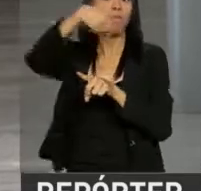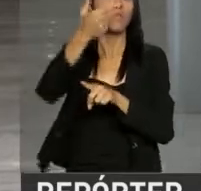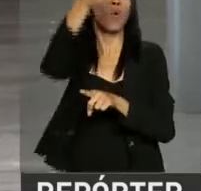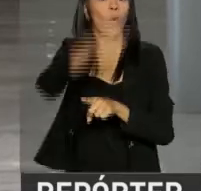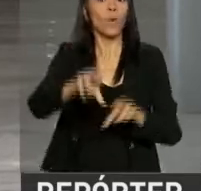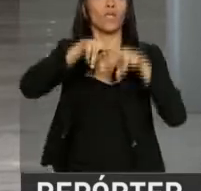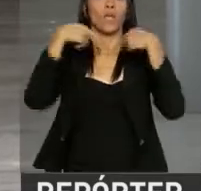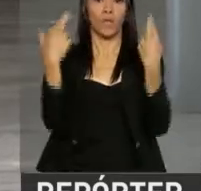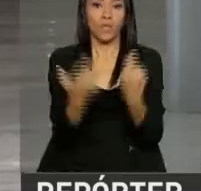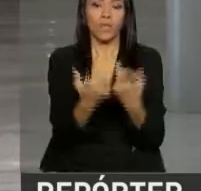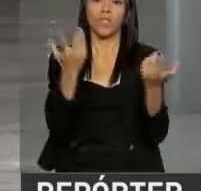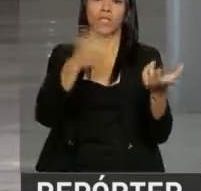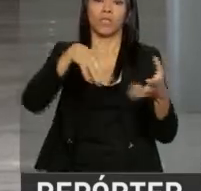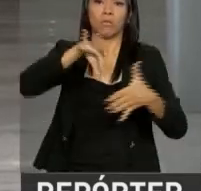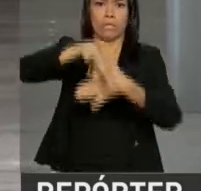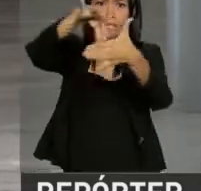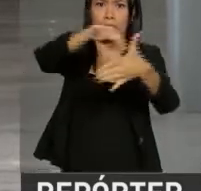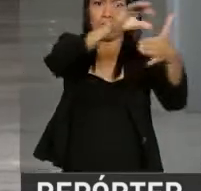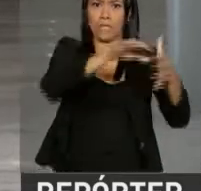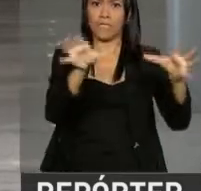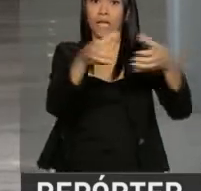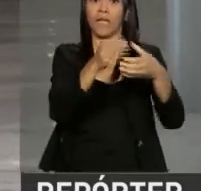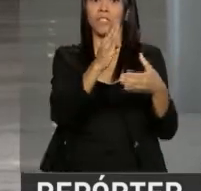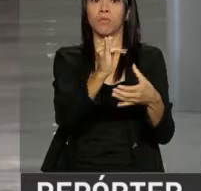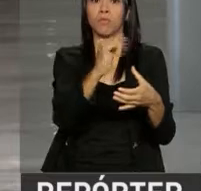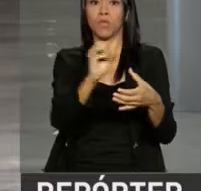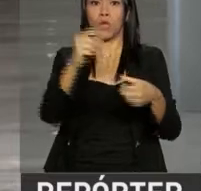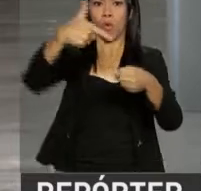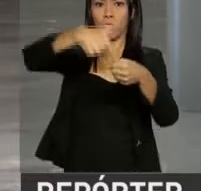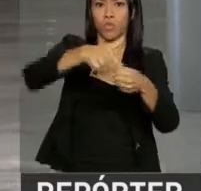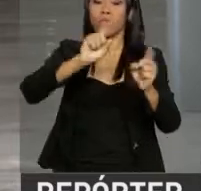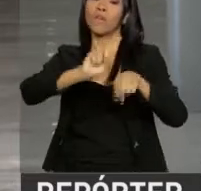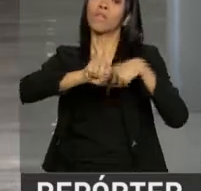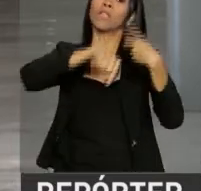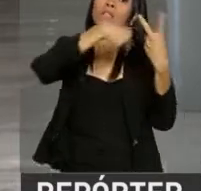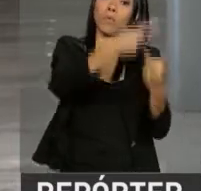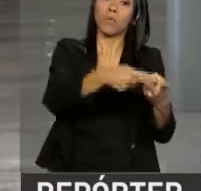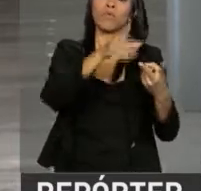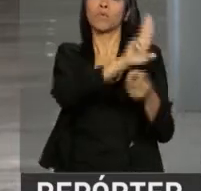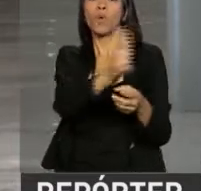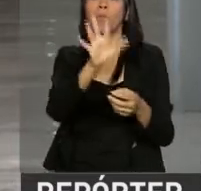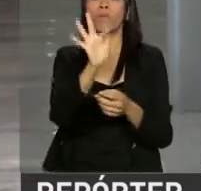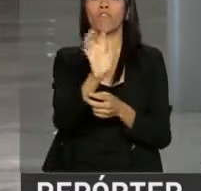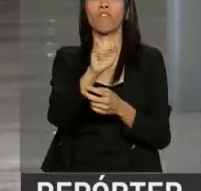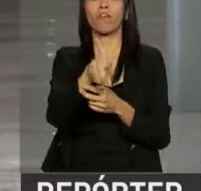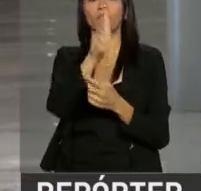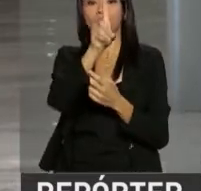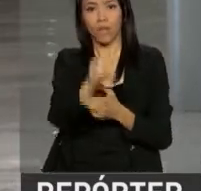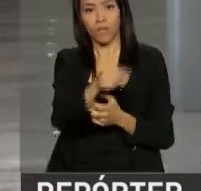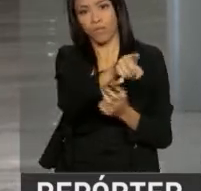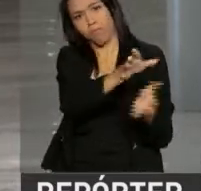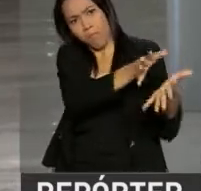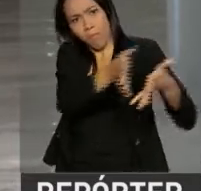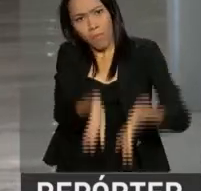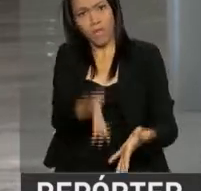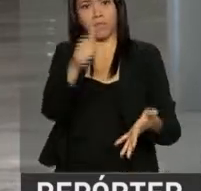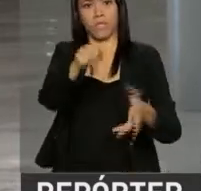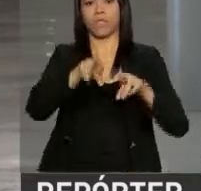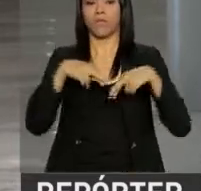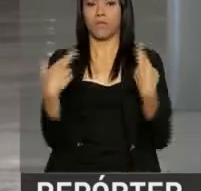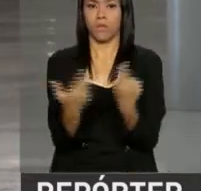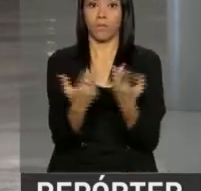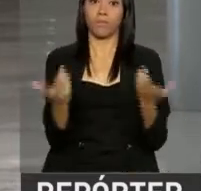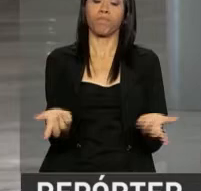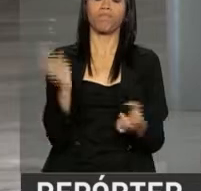de biocombustíveis o ministro de minas e energia fernando coelho filho também vai participar dessa reunião